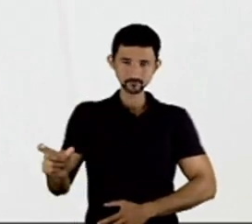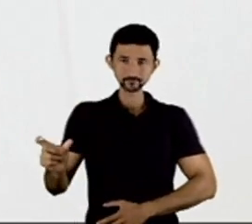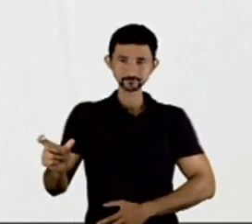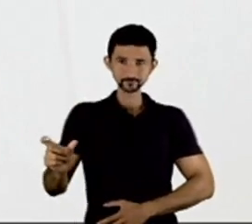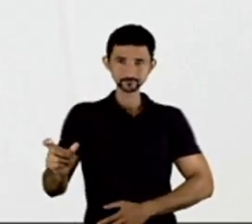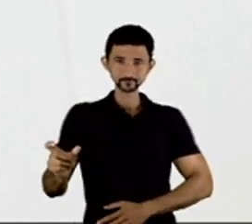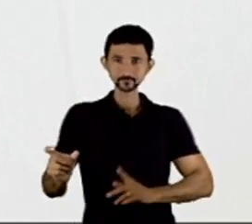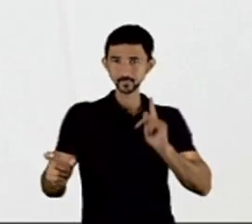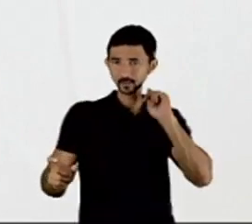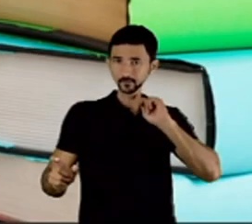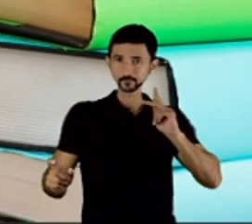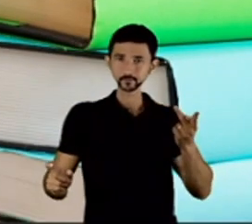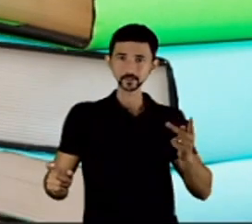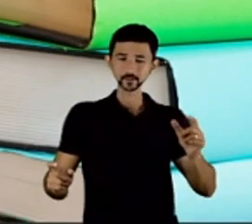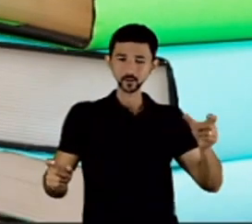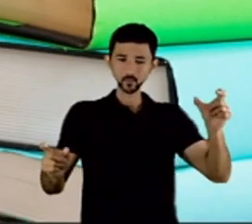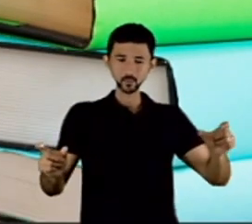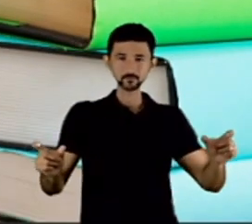na parte